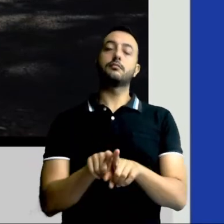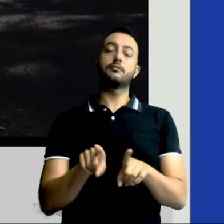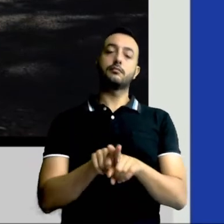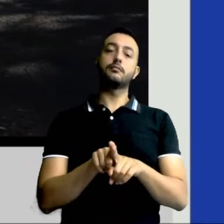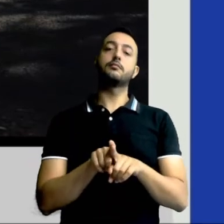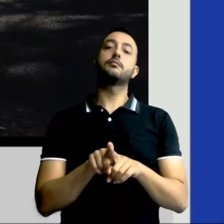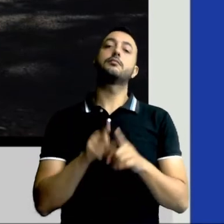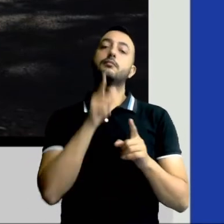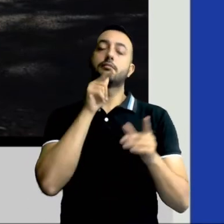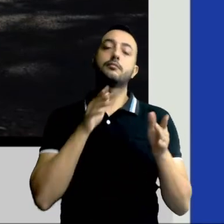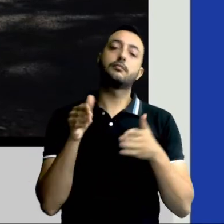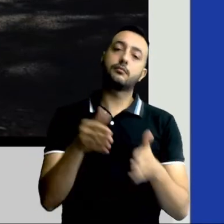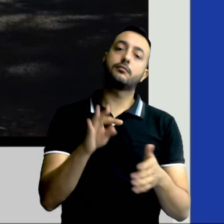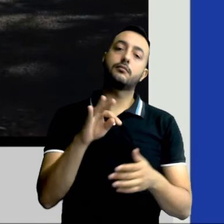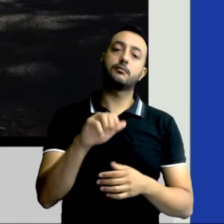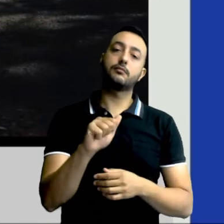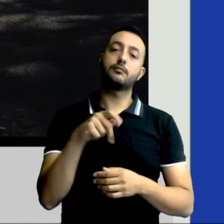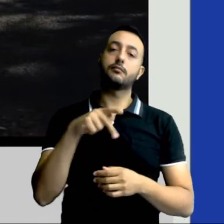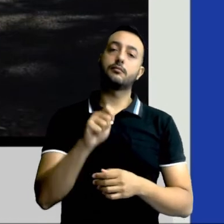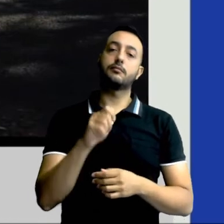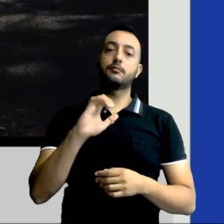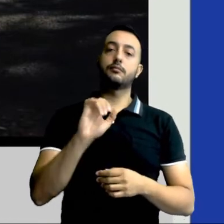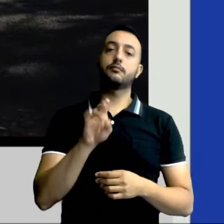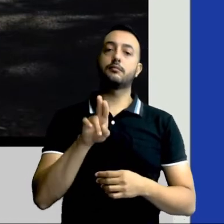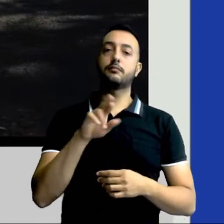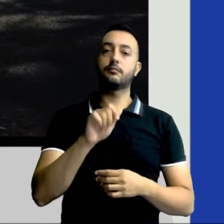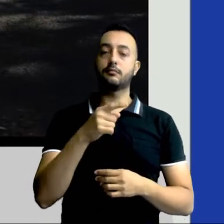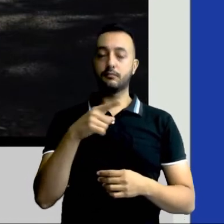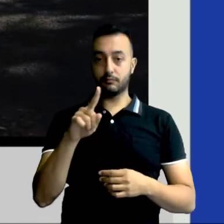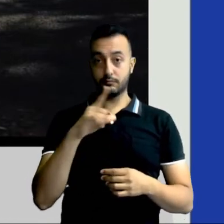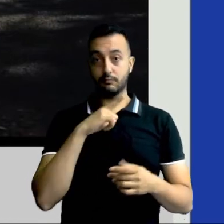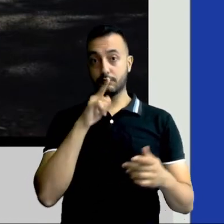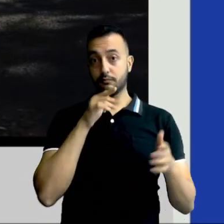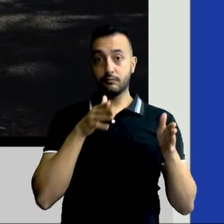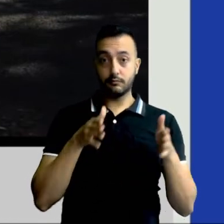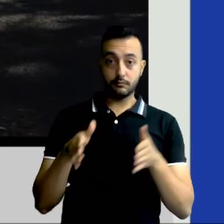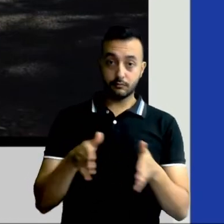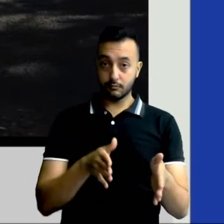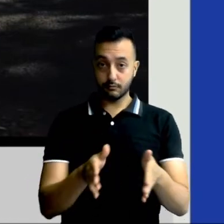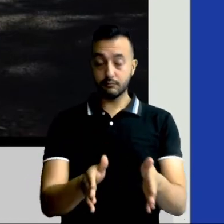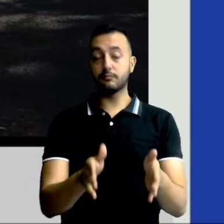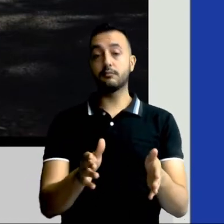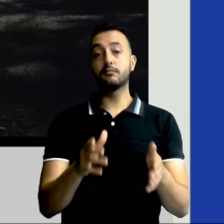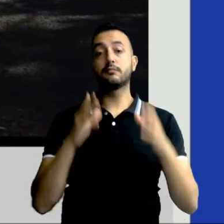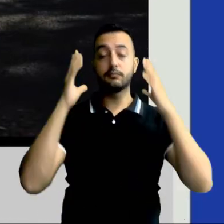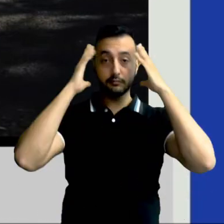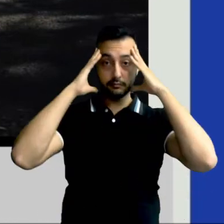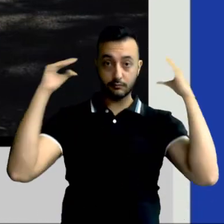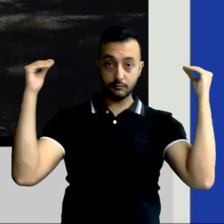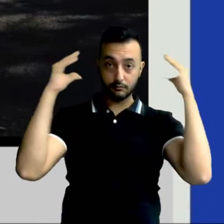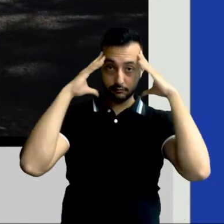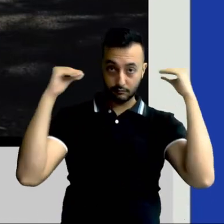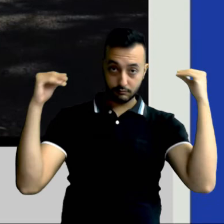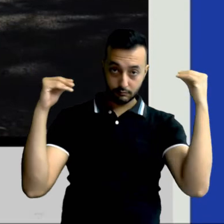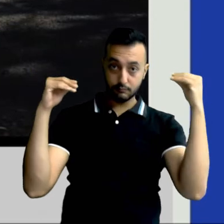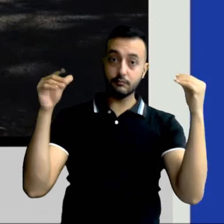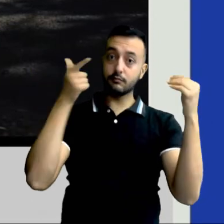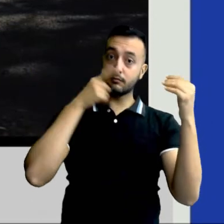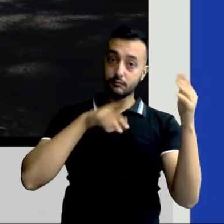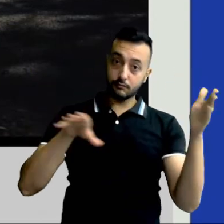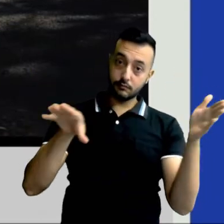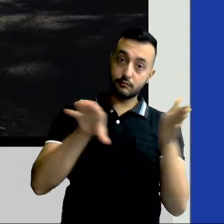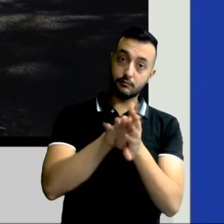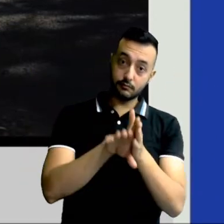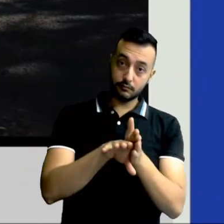também do Rio Ita para curar Reza a lenda que um dos trechos que os alunos eles fizeram para chegar ao